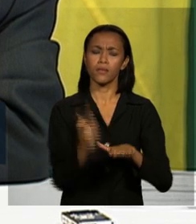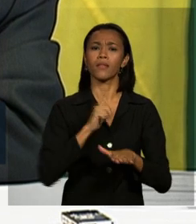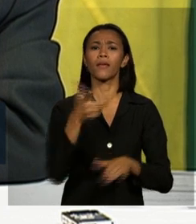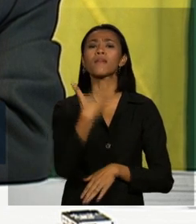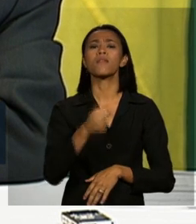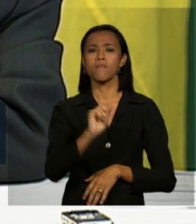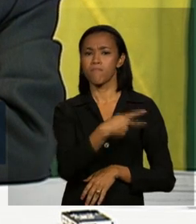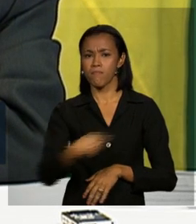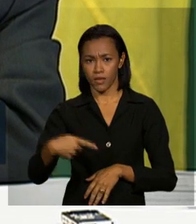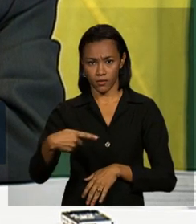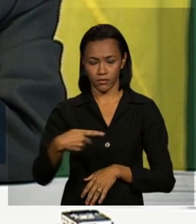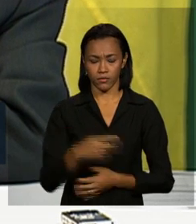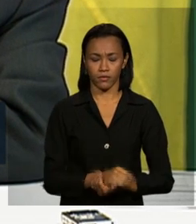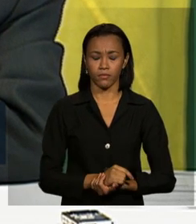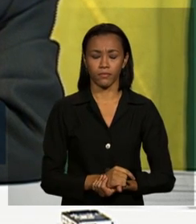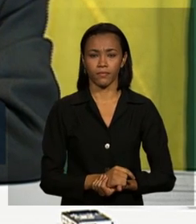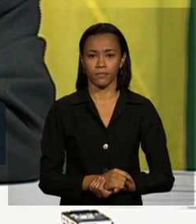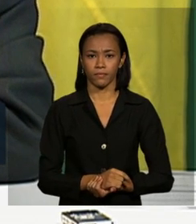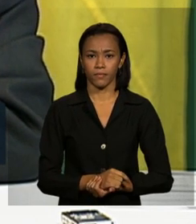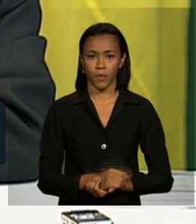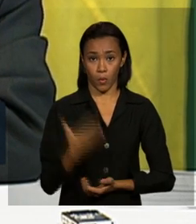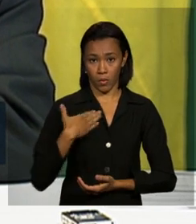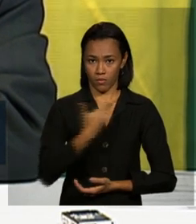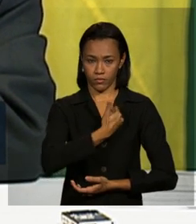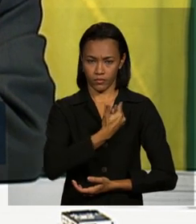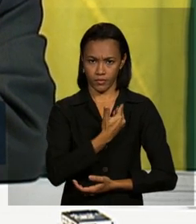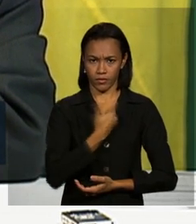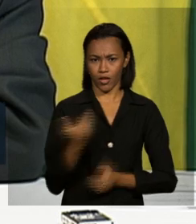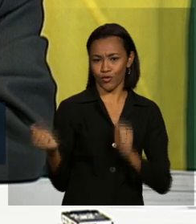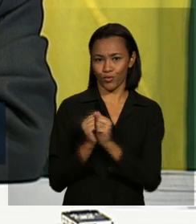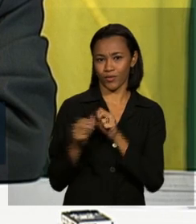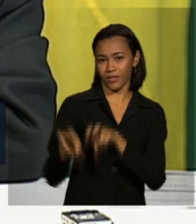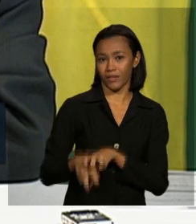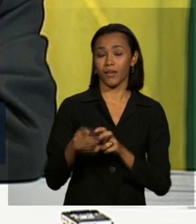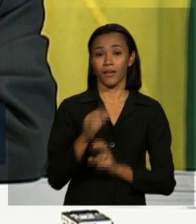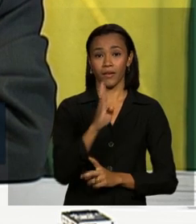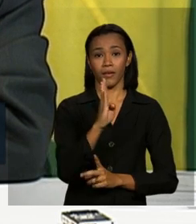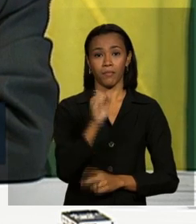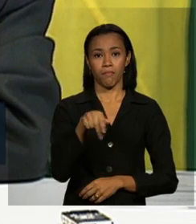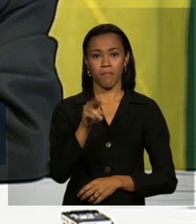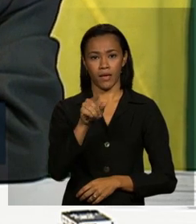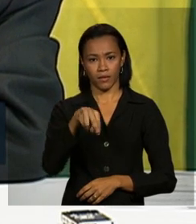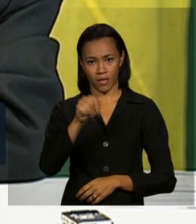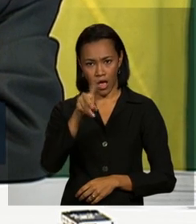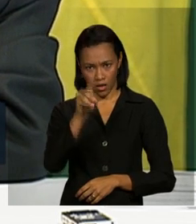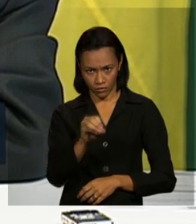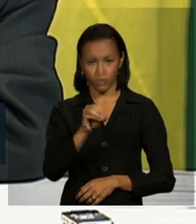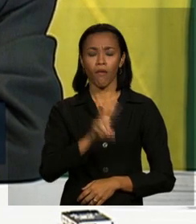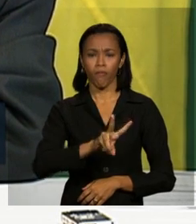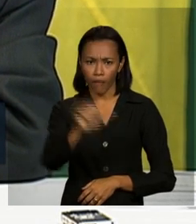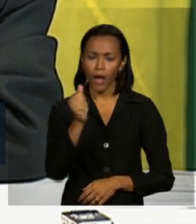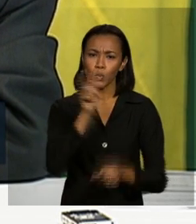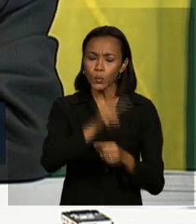presidente Eh o meu companheiro está aqui do meu lado Bernardo Figueiredo ela